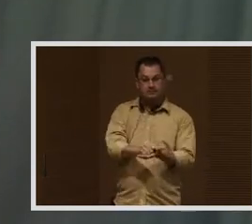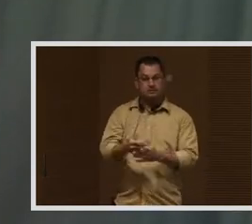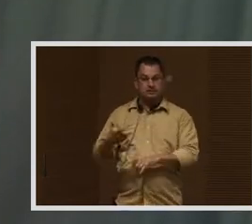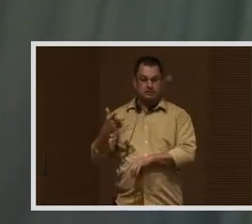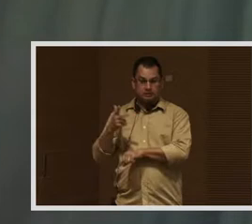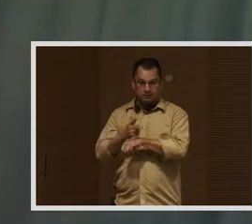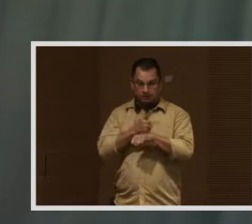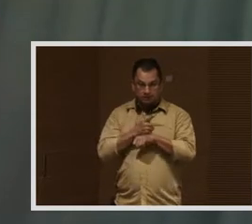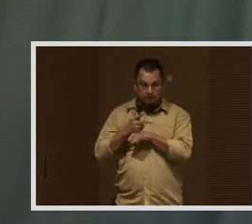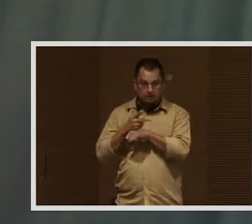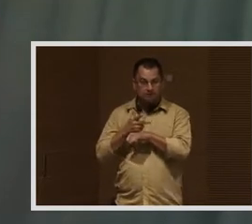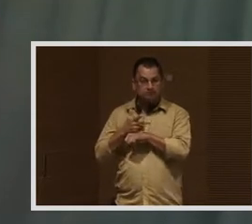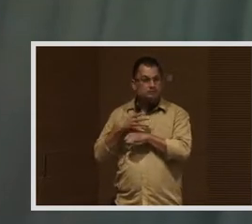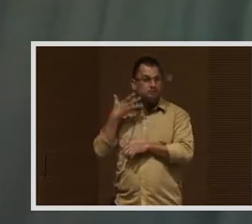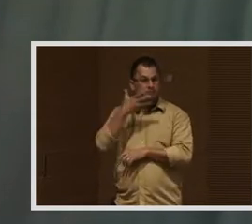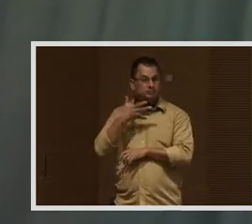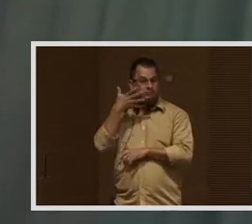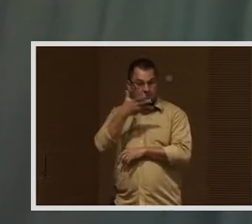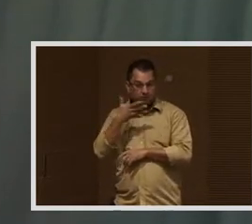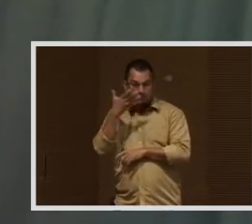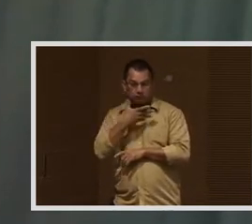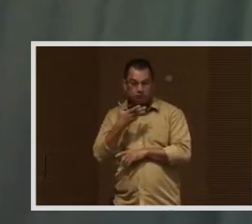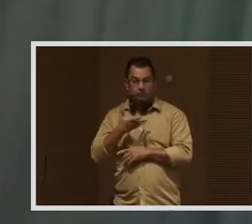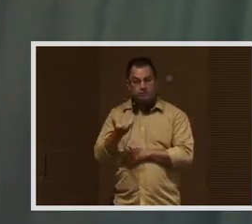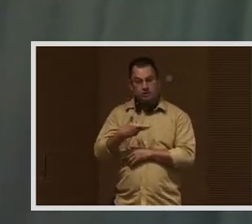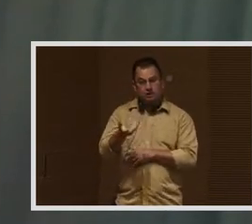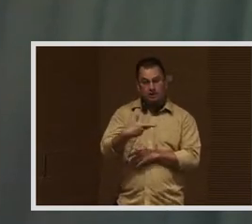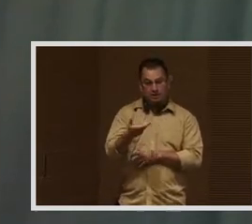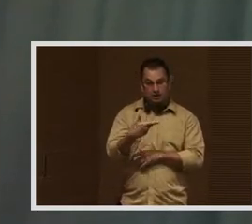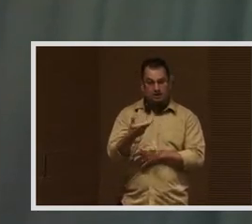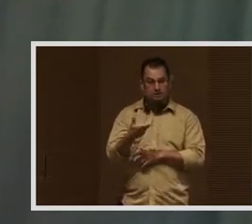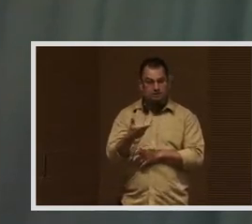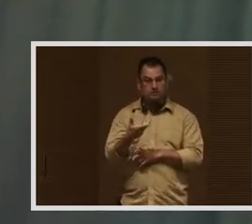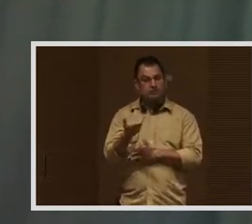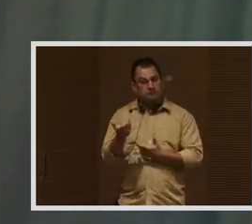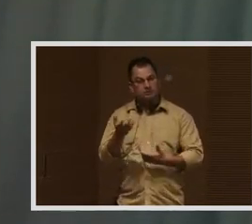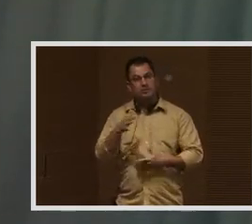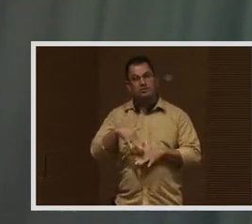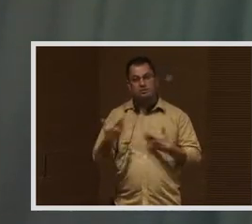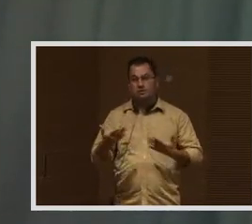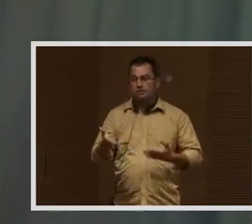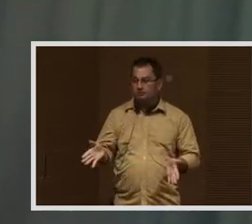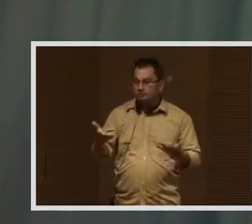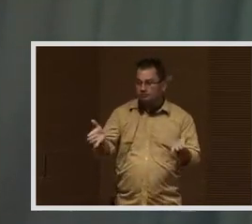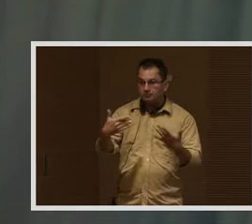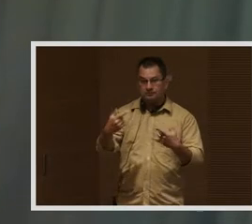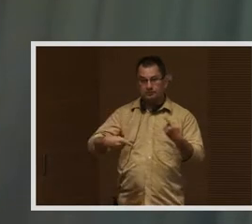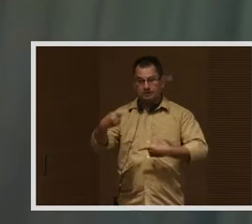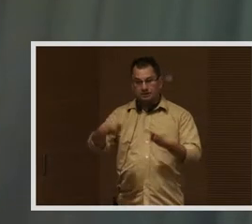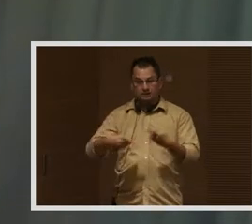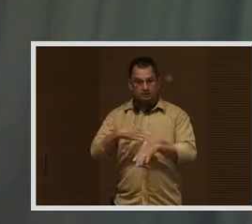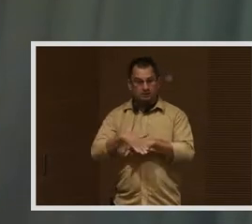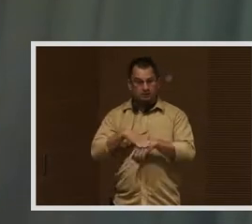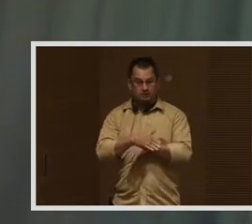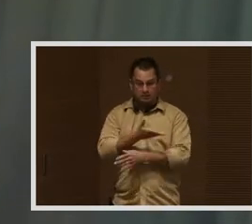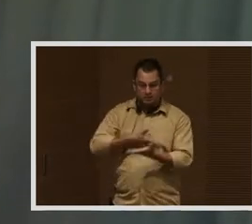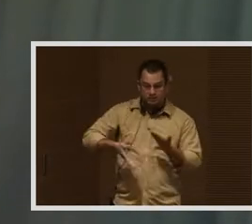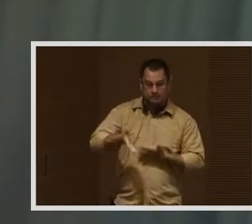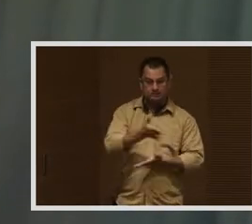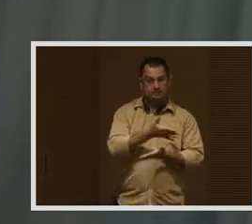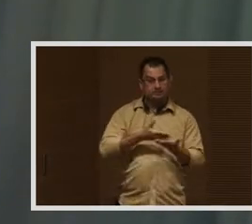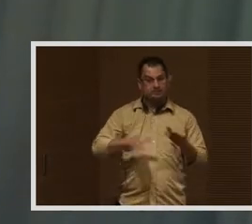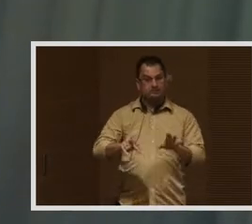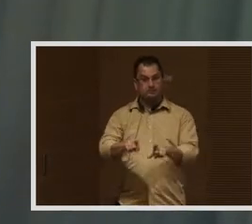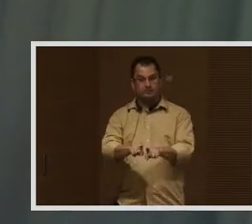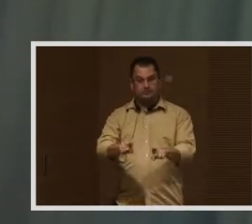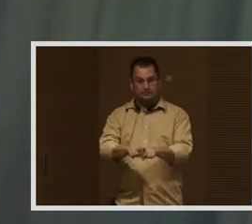Vou fazer uma fala curta na intenção de propiciar debate, propiciar conversa entre nós. Queria